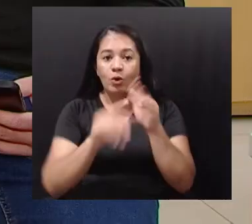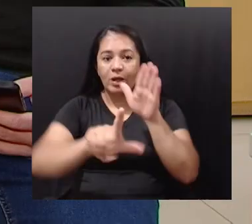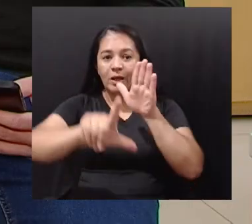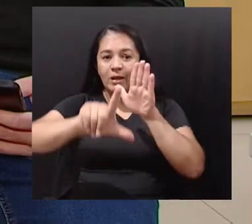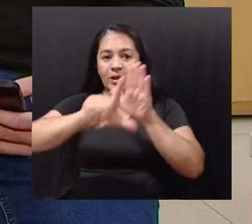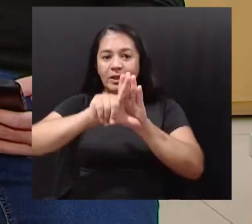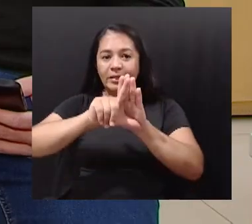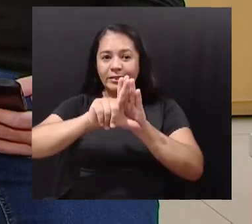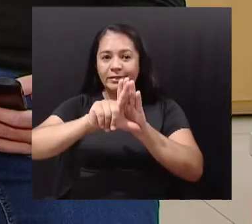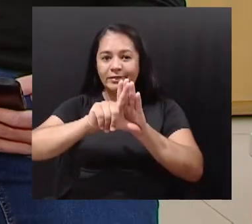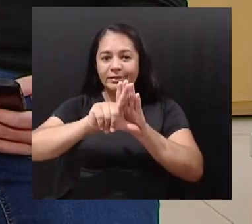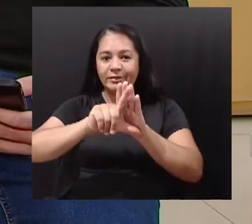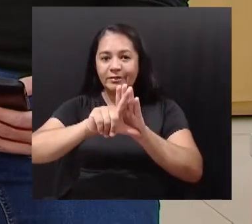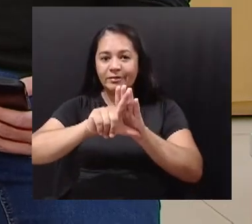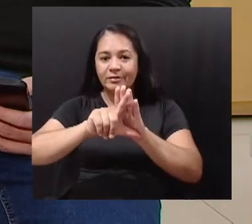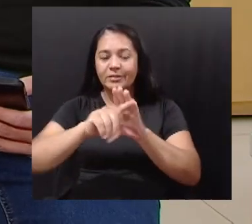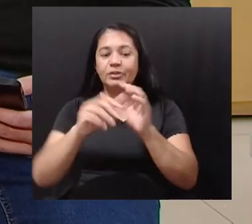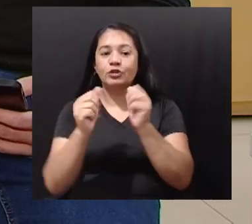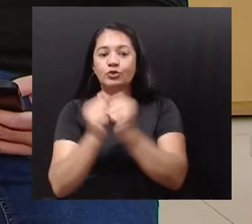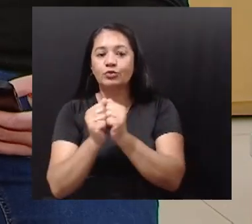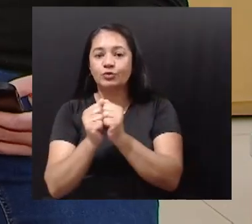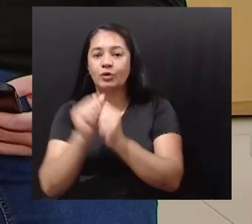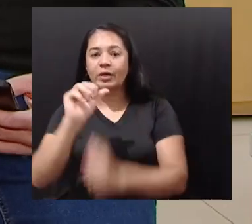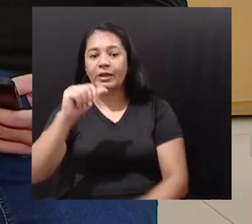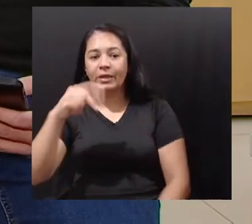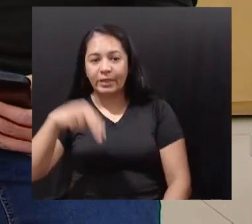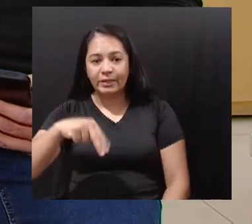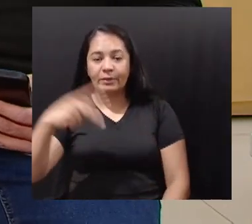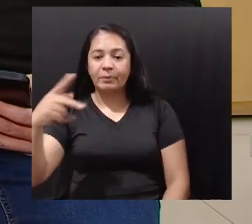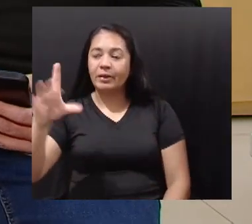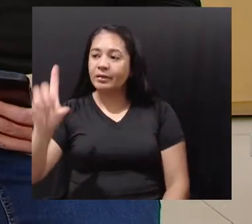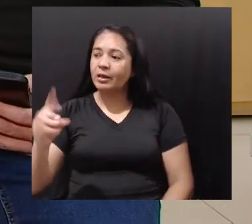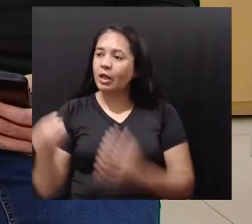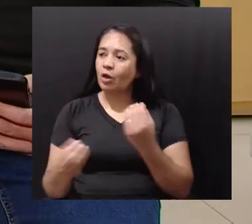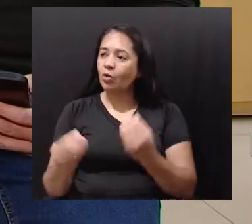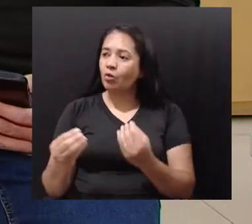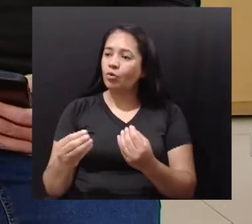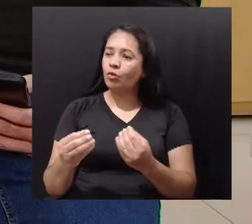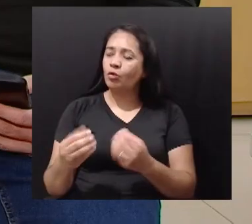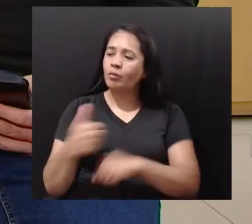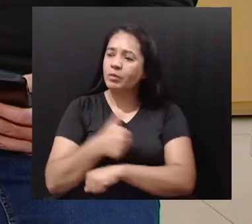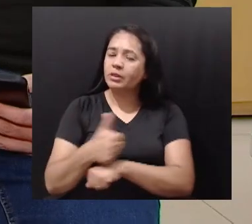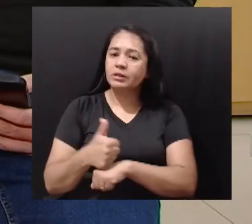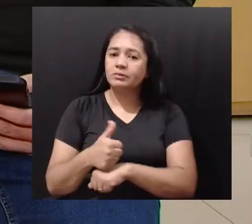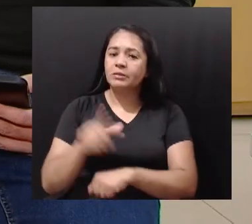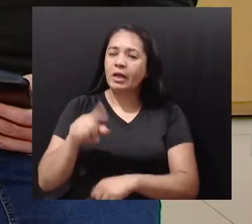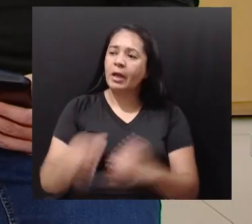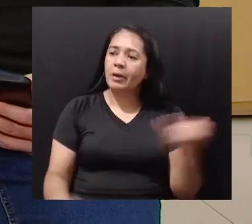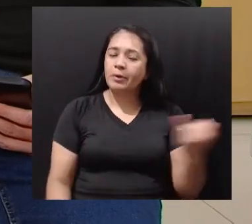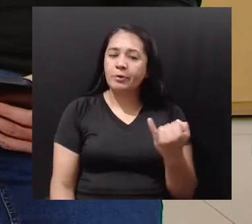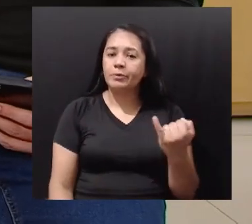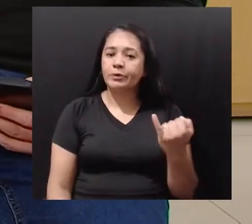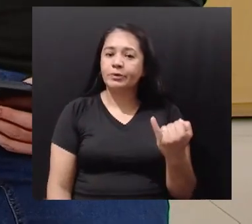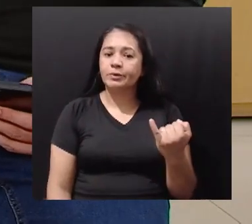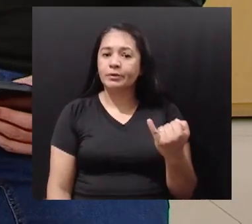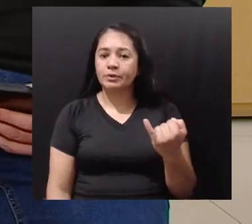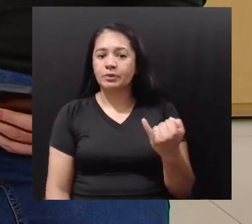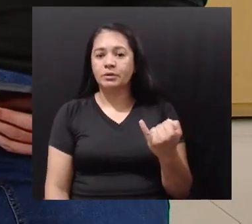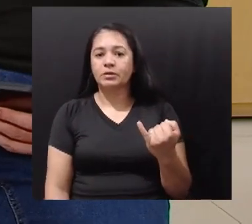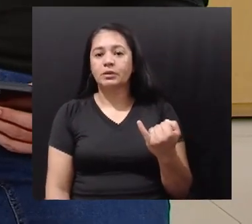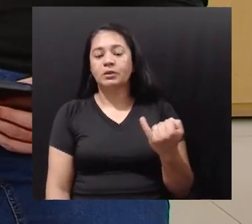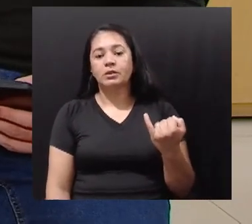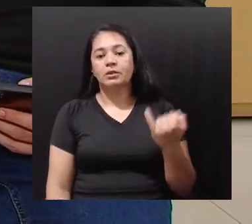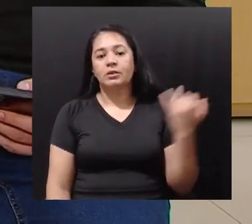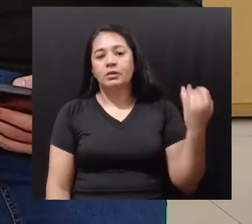com os regulamentos da ANPD. E como que essa função é importante aqui para o Legislativo de Campinas? A importância também